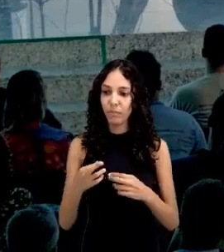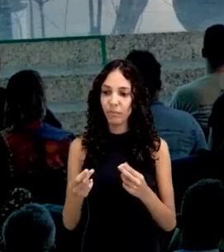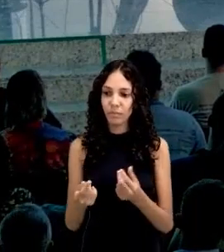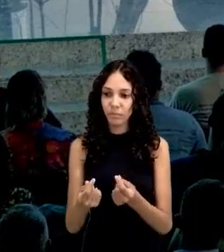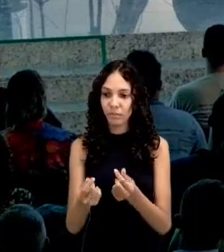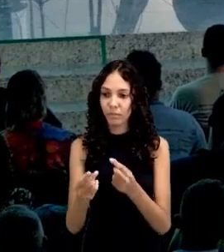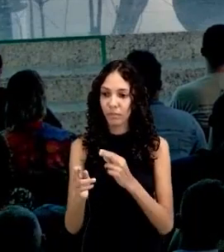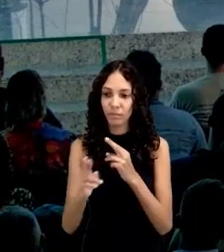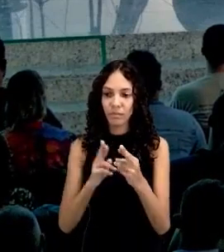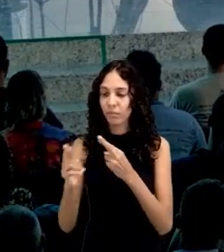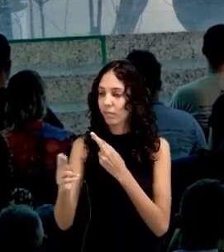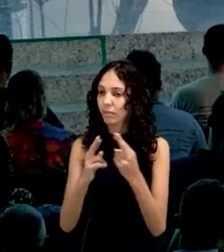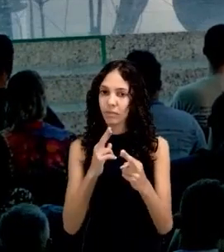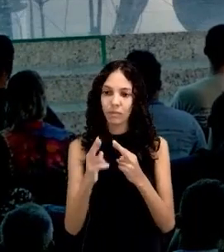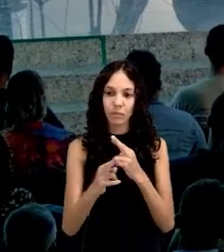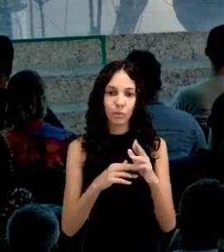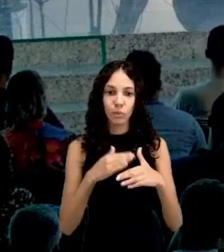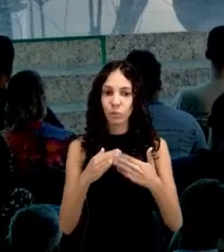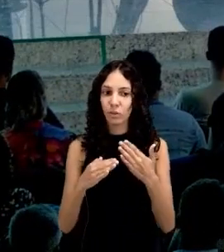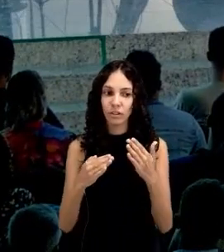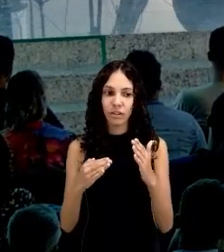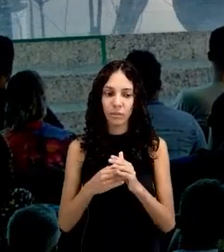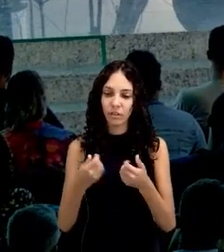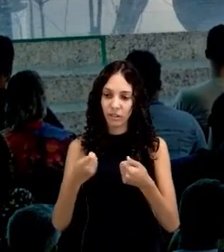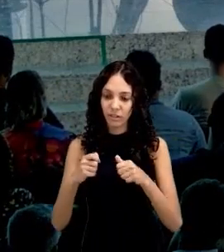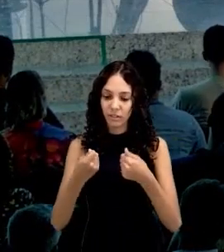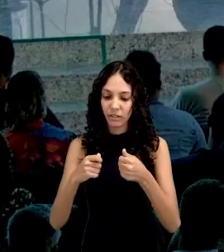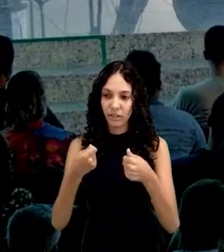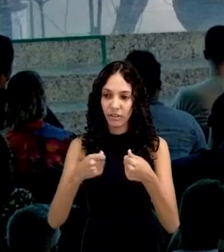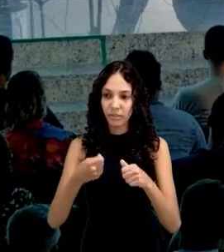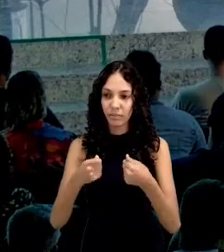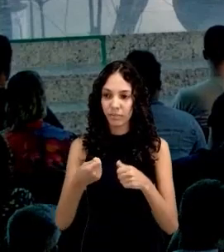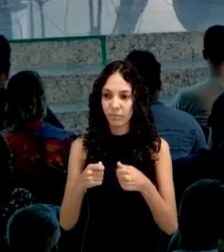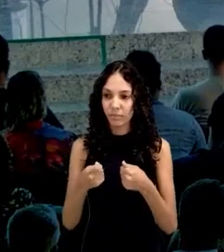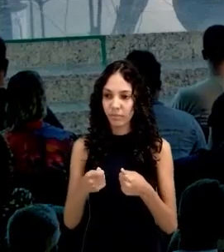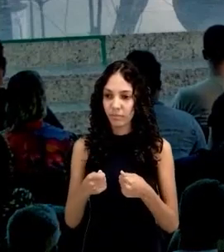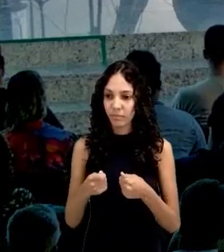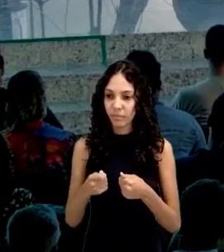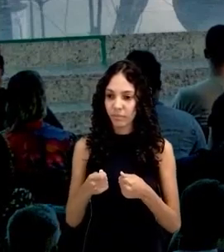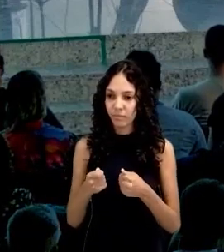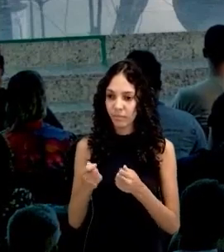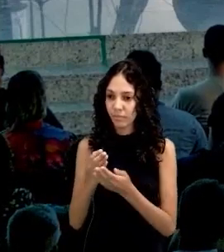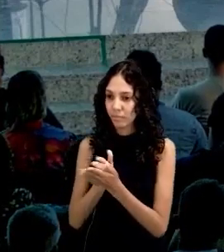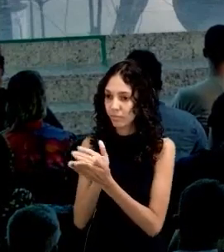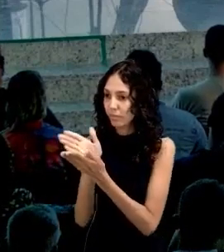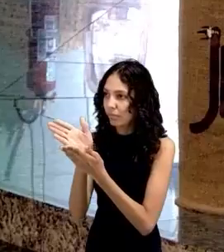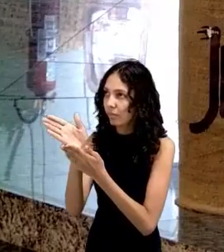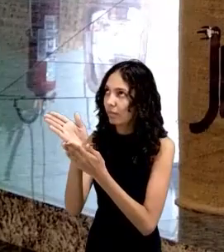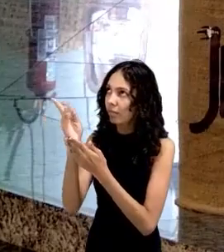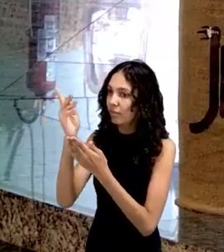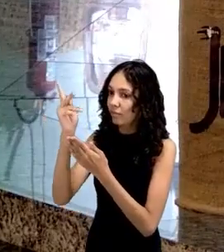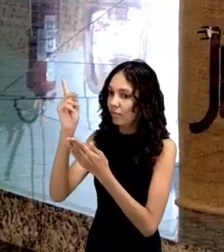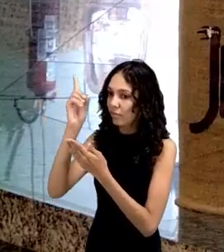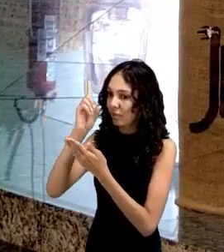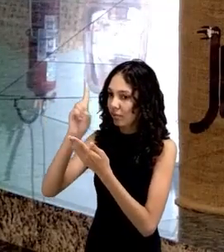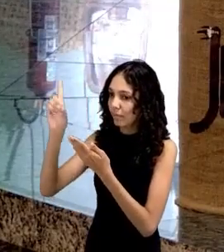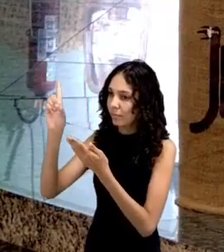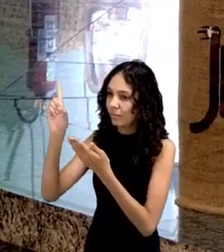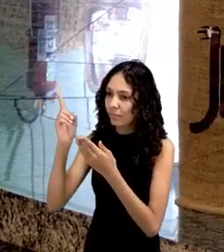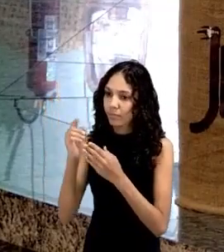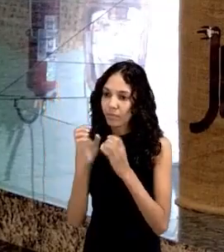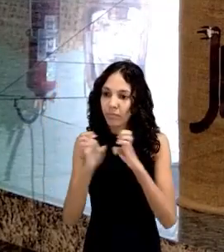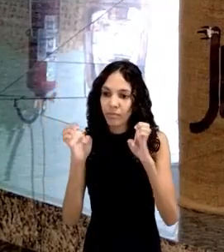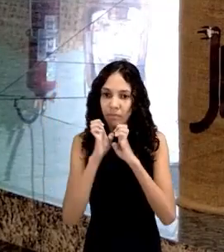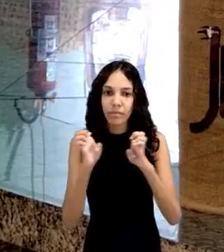estar consolidado à luz do Evangelho. E quando isso monta um complexo, a gente chama